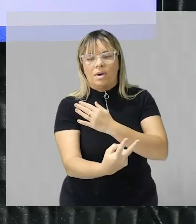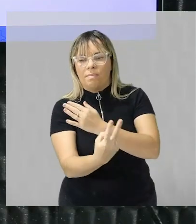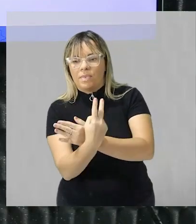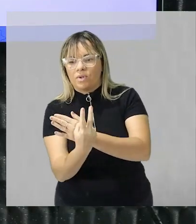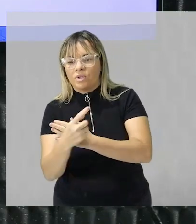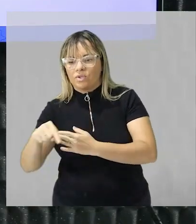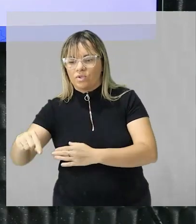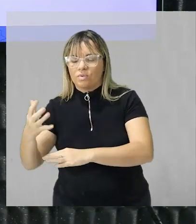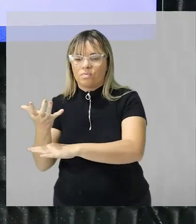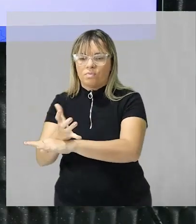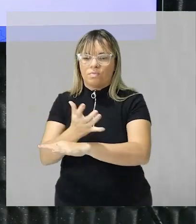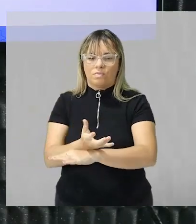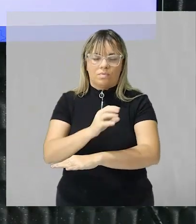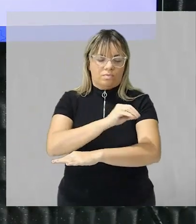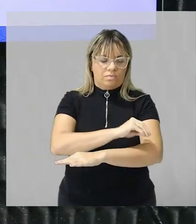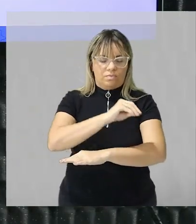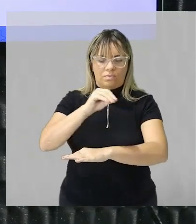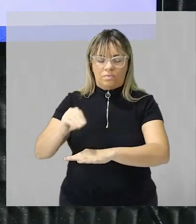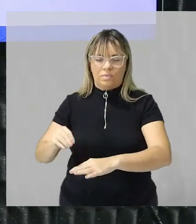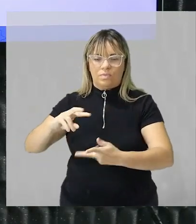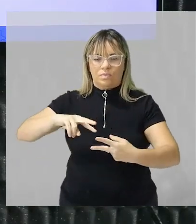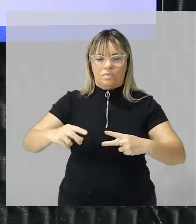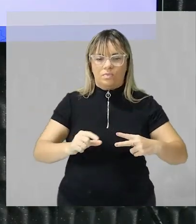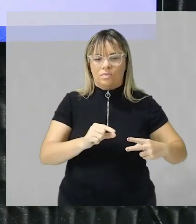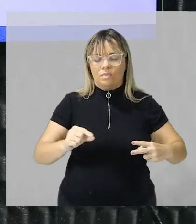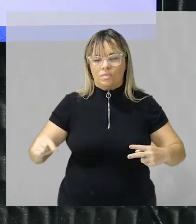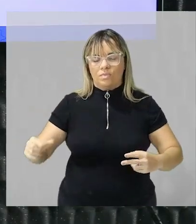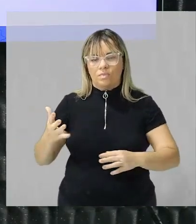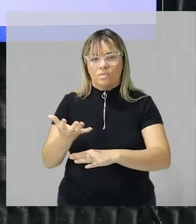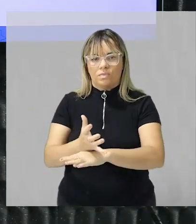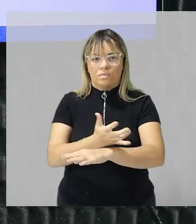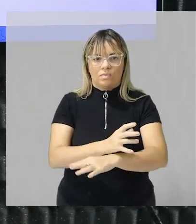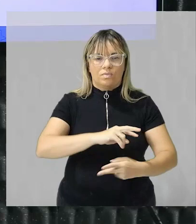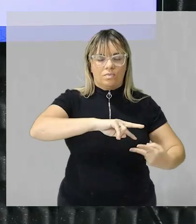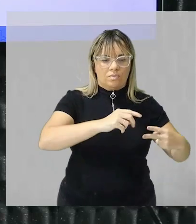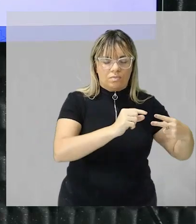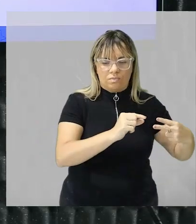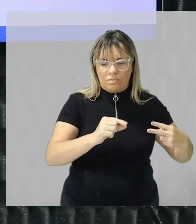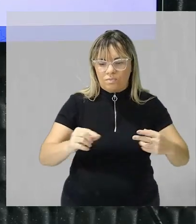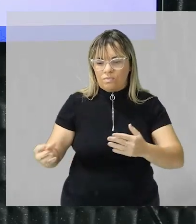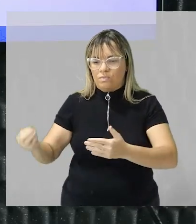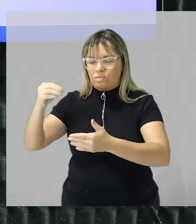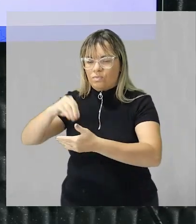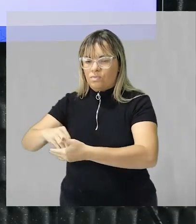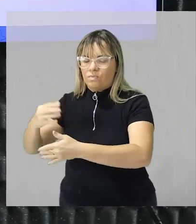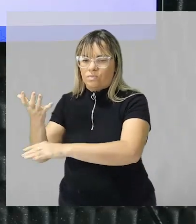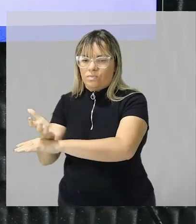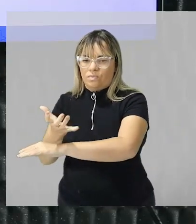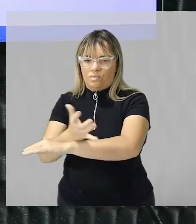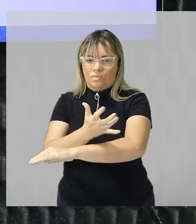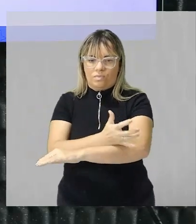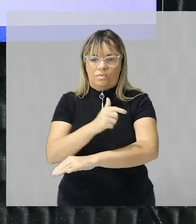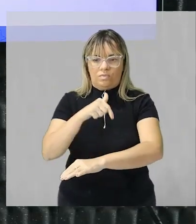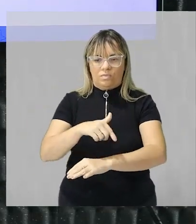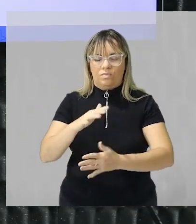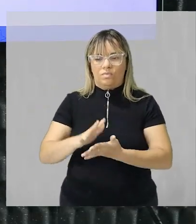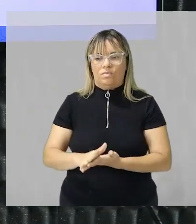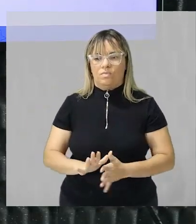o problema inserindo nas plantas cultivadas o gene de interesse, que é o gene que promove